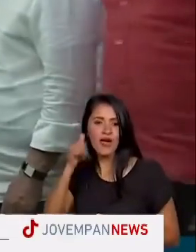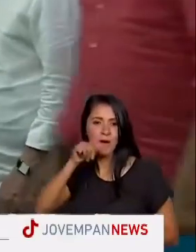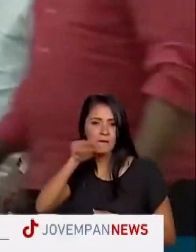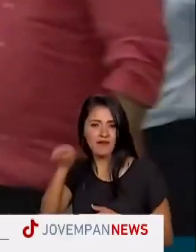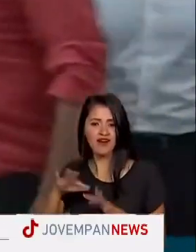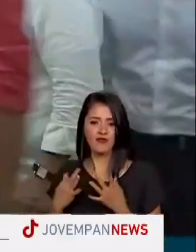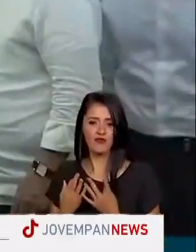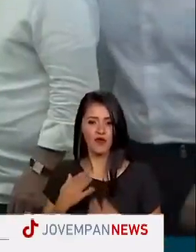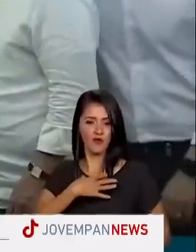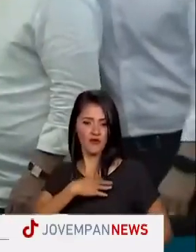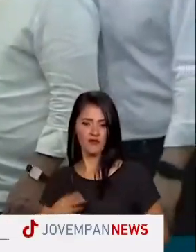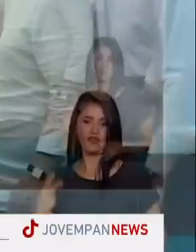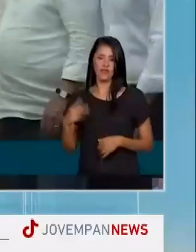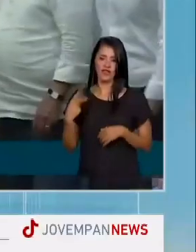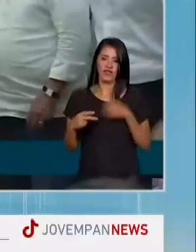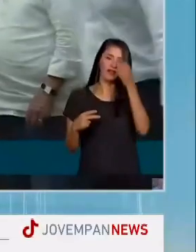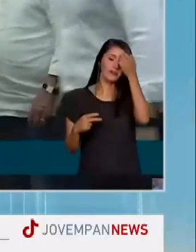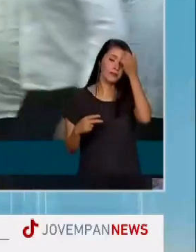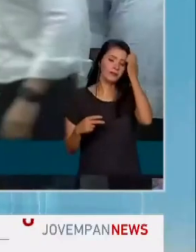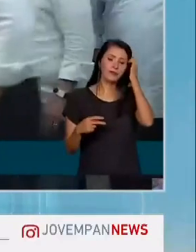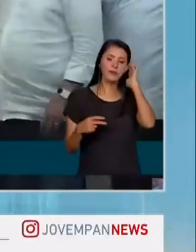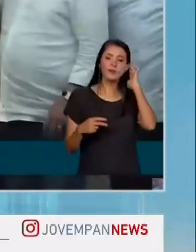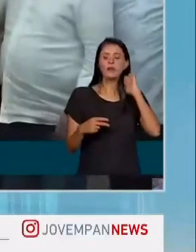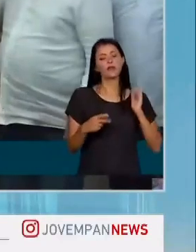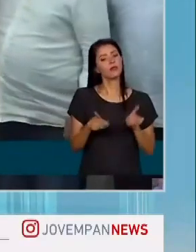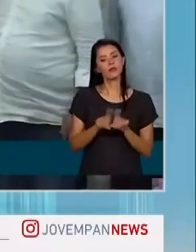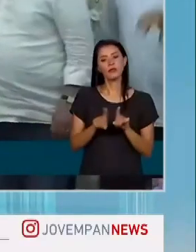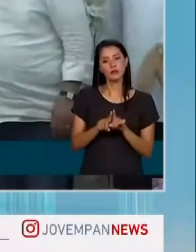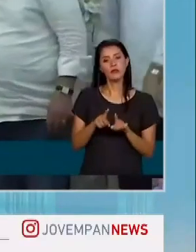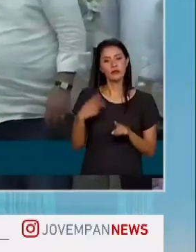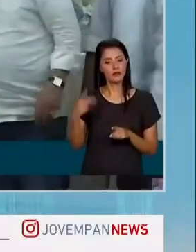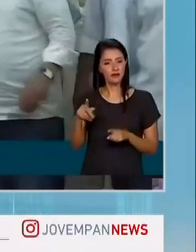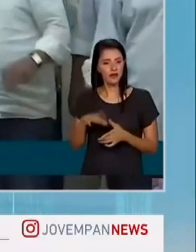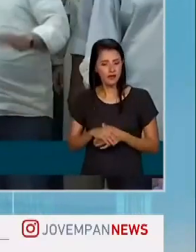nas fachadas dos prédios, não apenas aqui na Avenida Paulista, mas praticamente em toda a capital. Tiago.